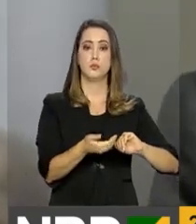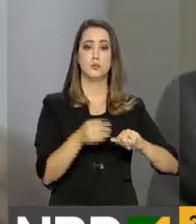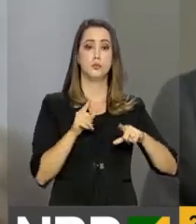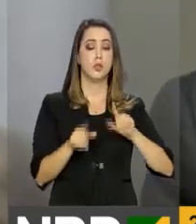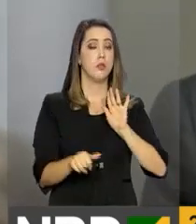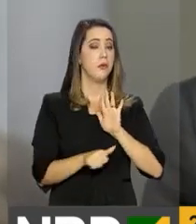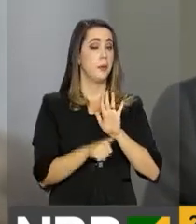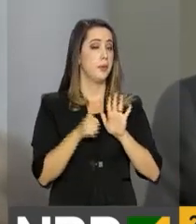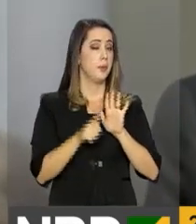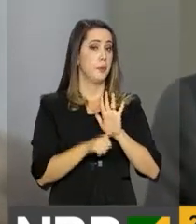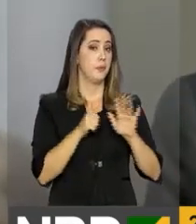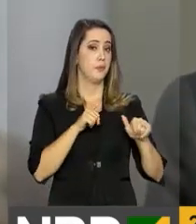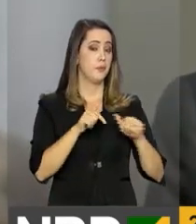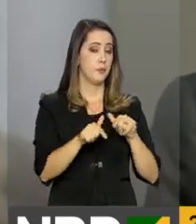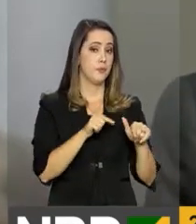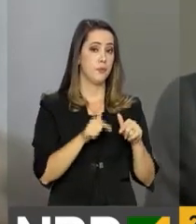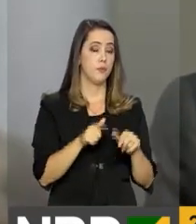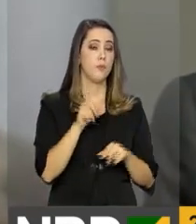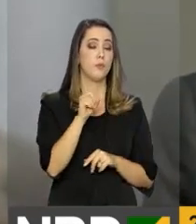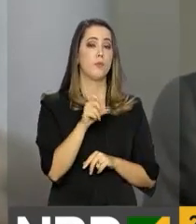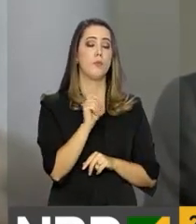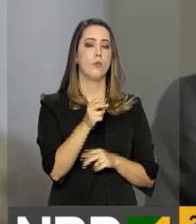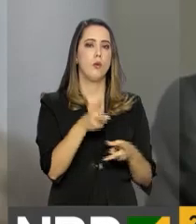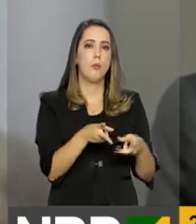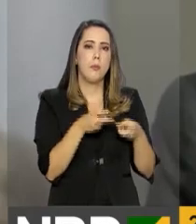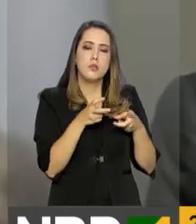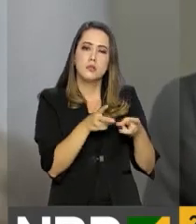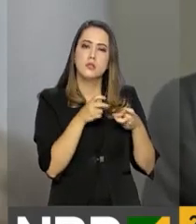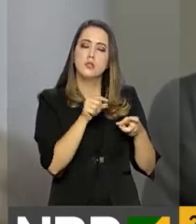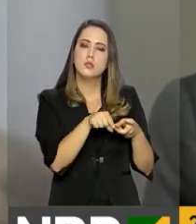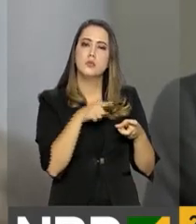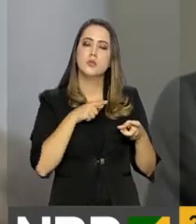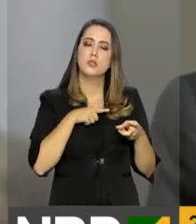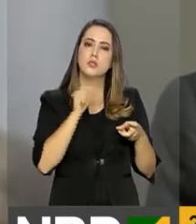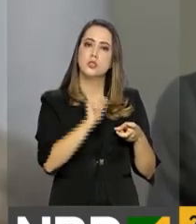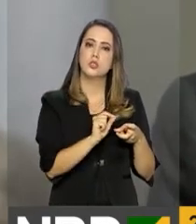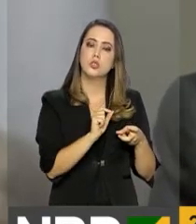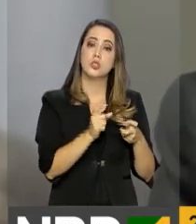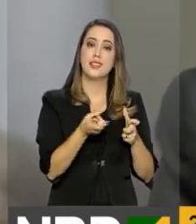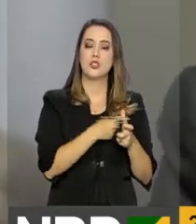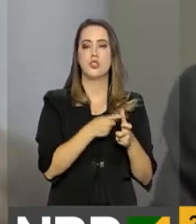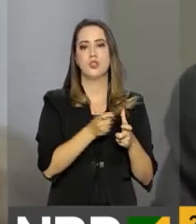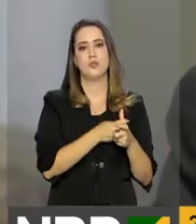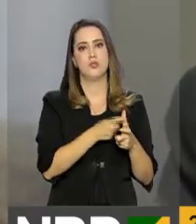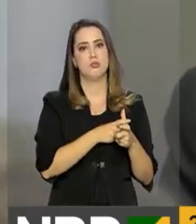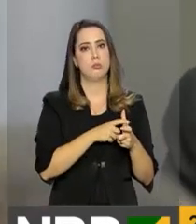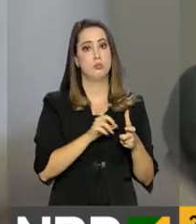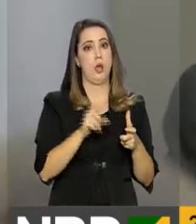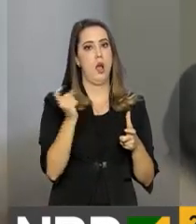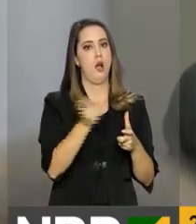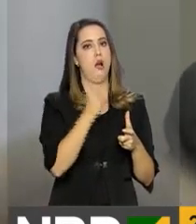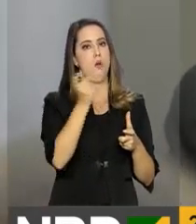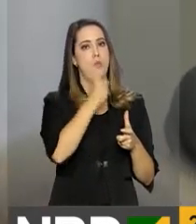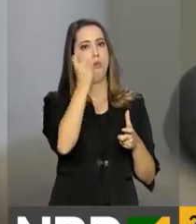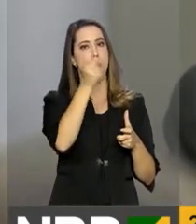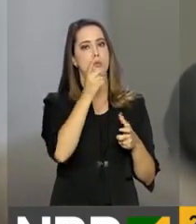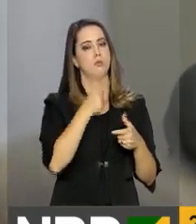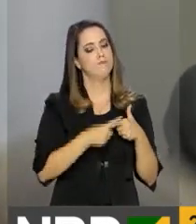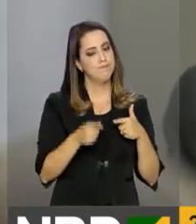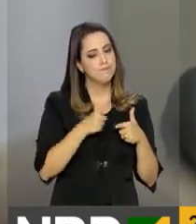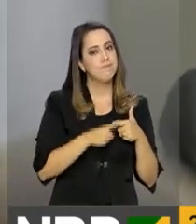o primeiro gesto foi o seguinte, foi verificar a existência de um déficit extraordinário, ou seja, uma